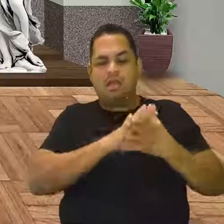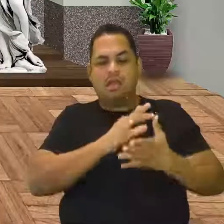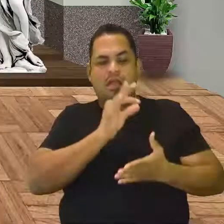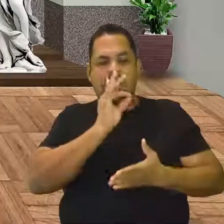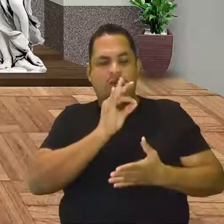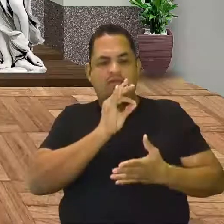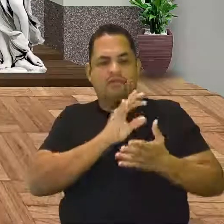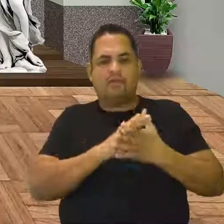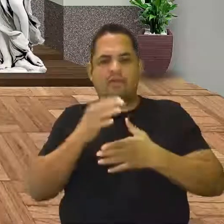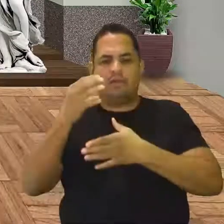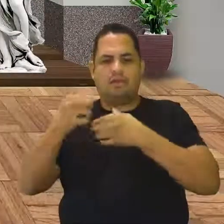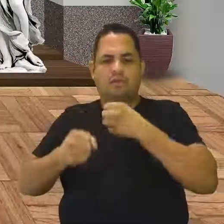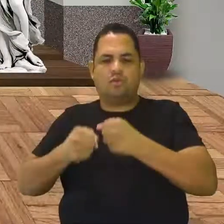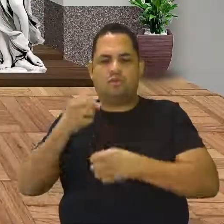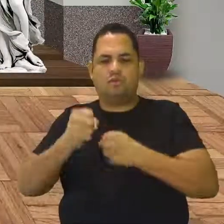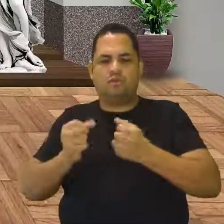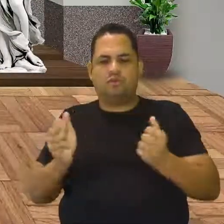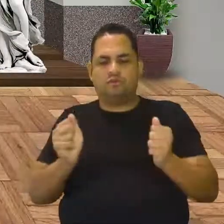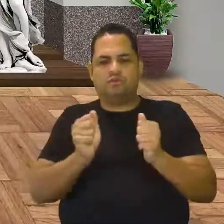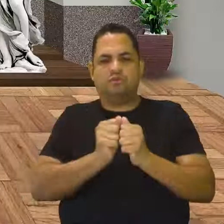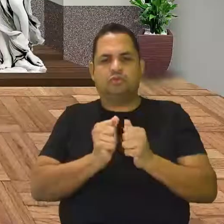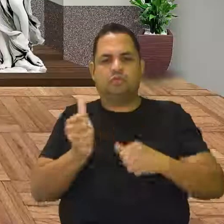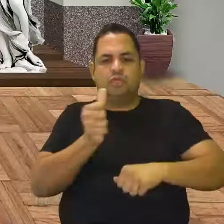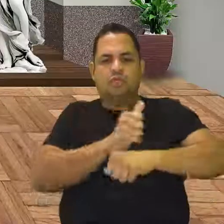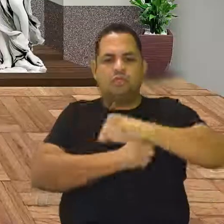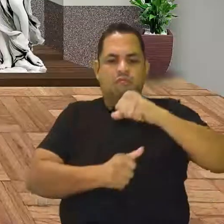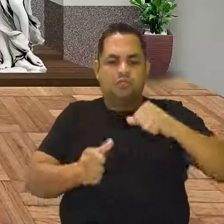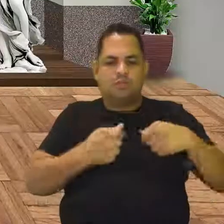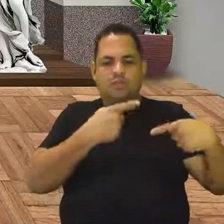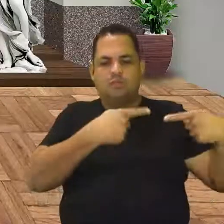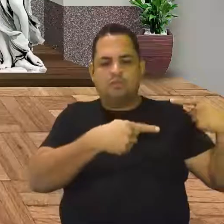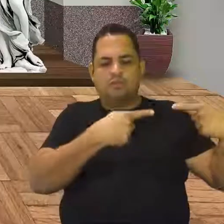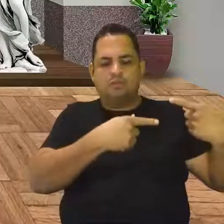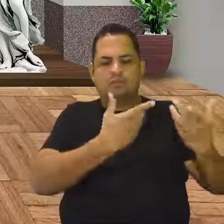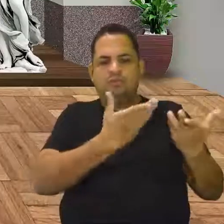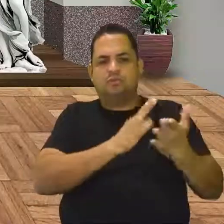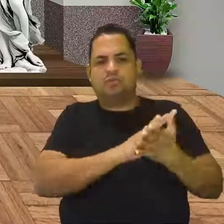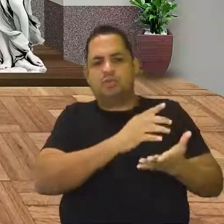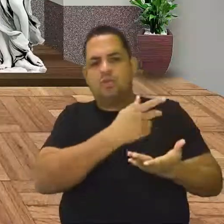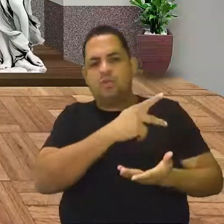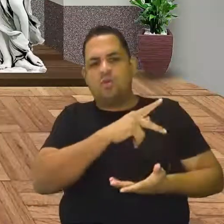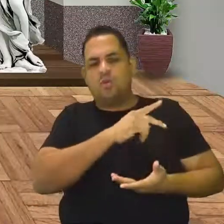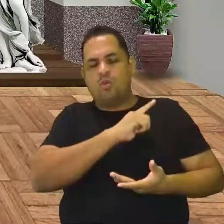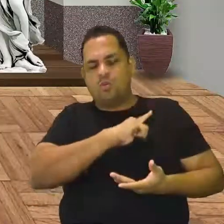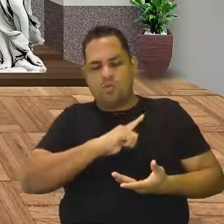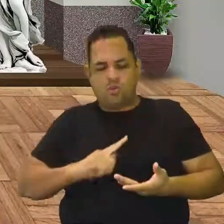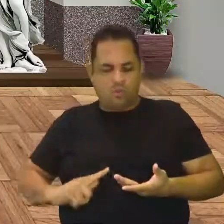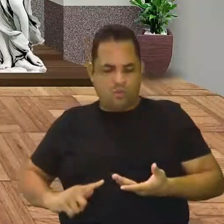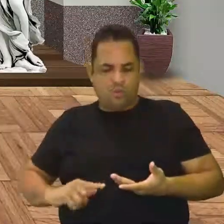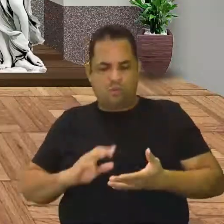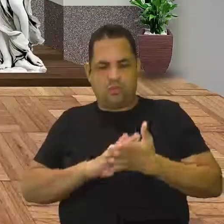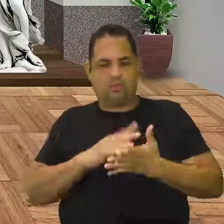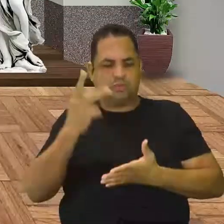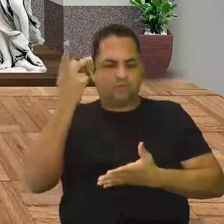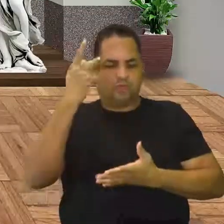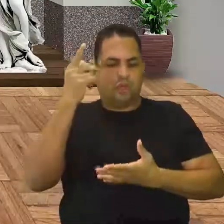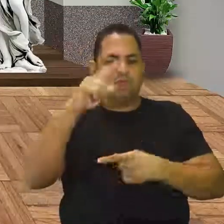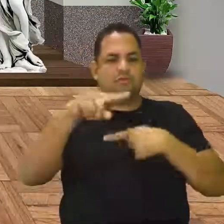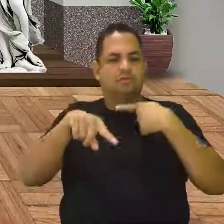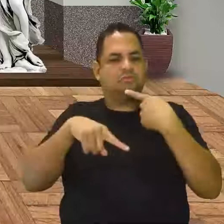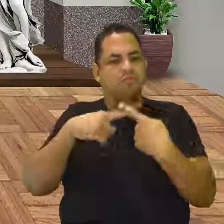revezamento político entre São Paulo e Minas Gerais. Uma hora um governo de São Paulo, outra hora um governo de Minas